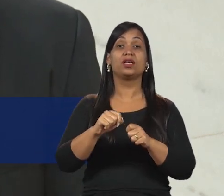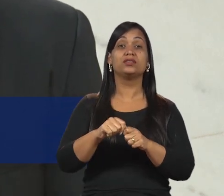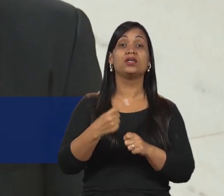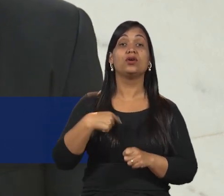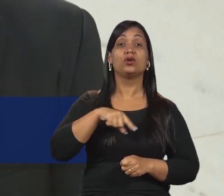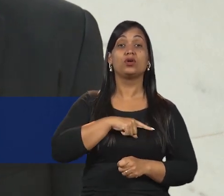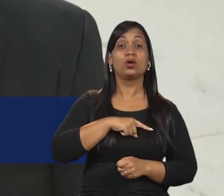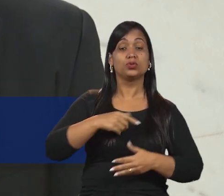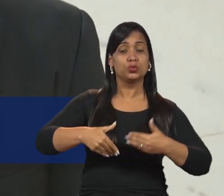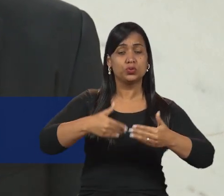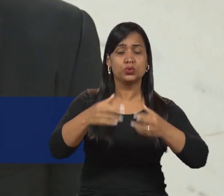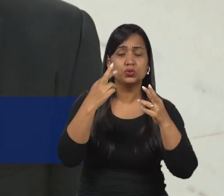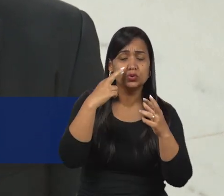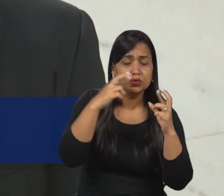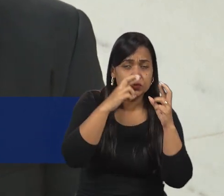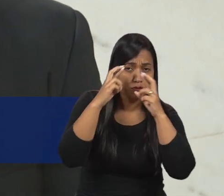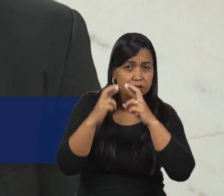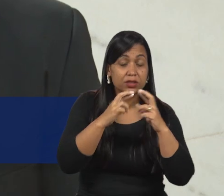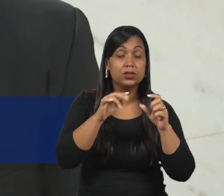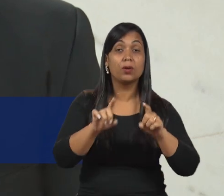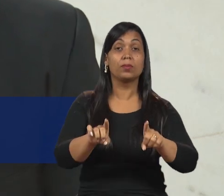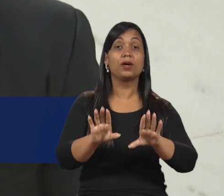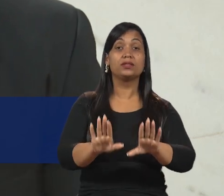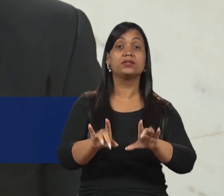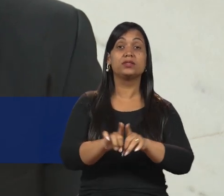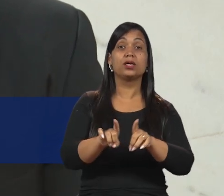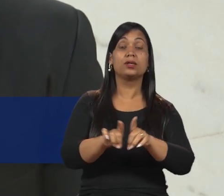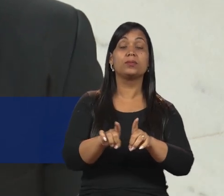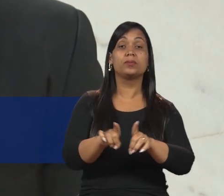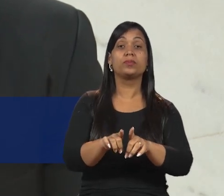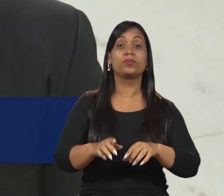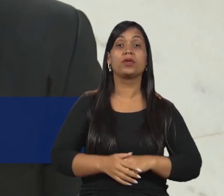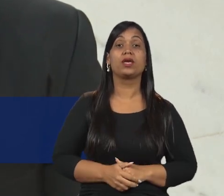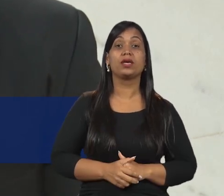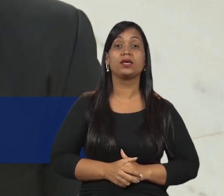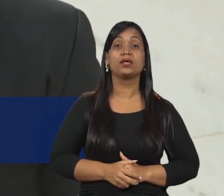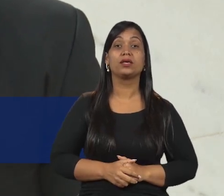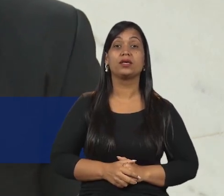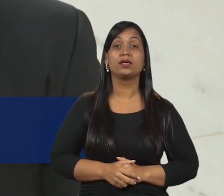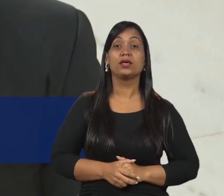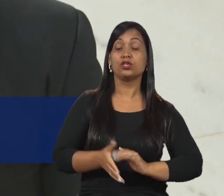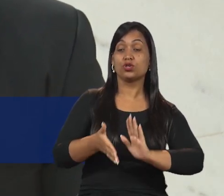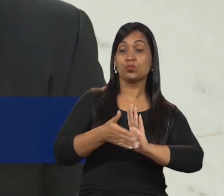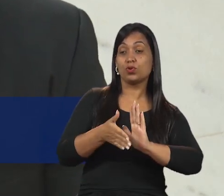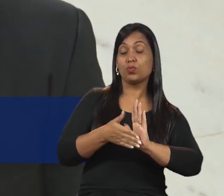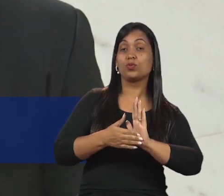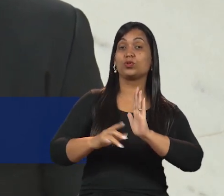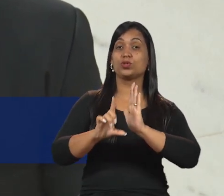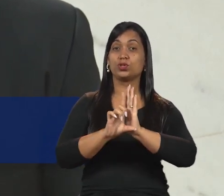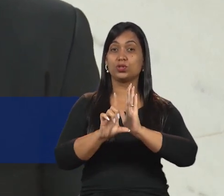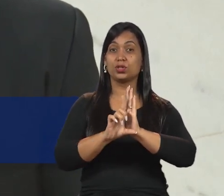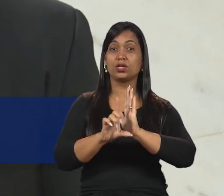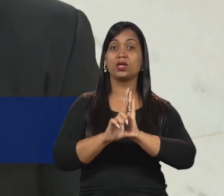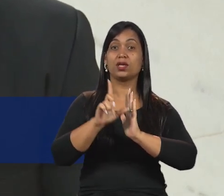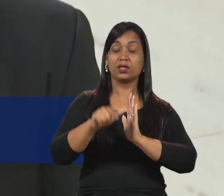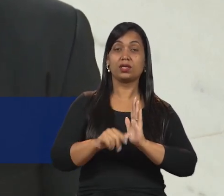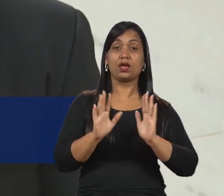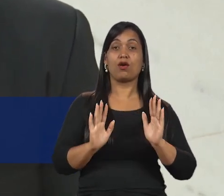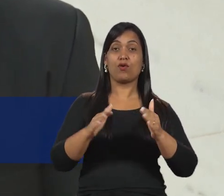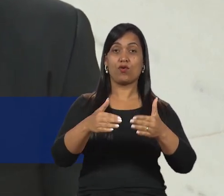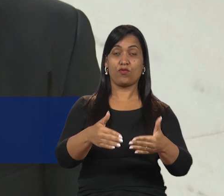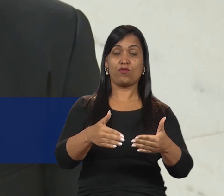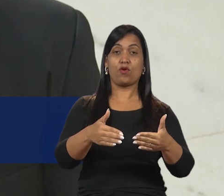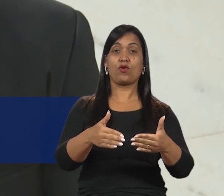nosso ritmo tanto de fiscalização, quanto de propositura de leis aí, que é o grande